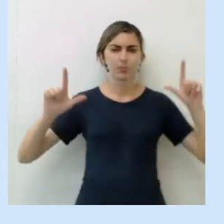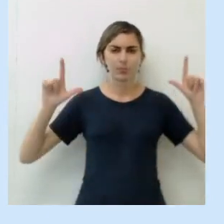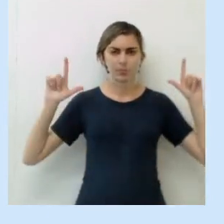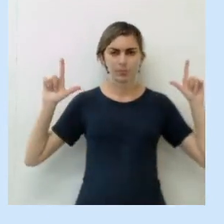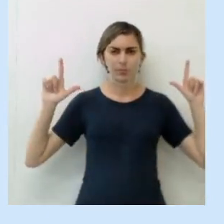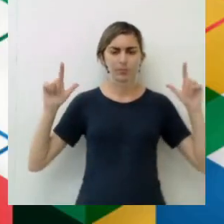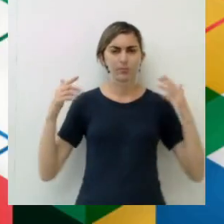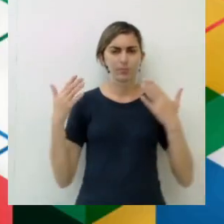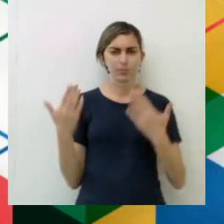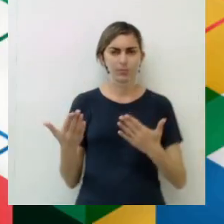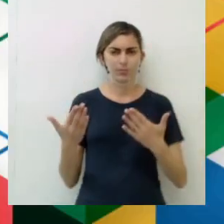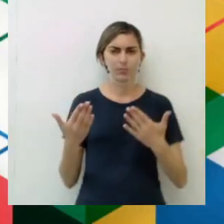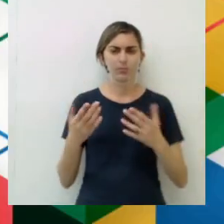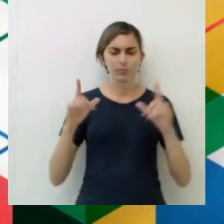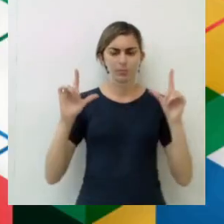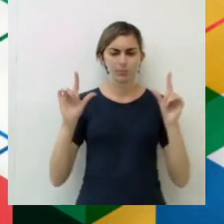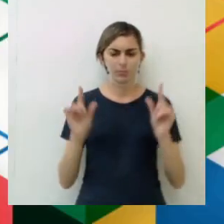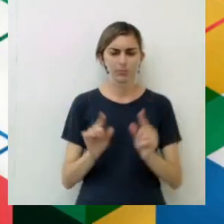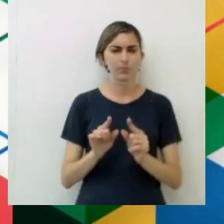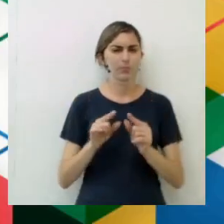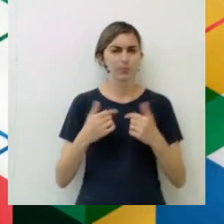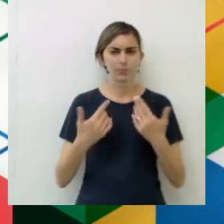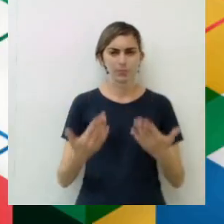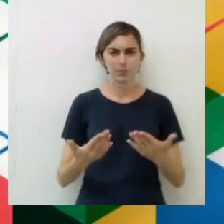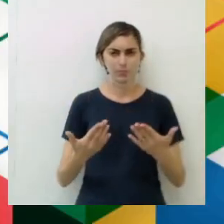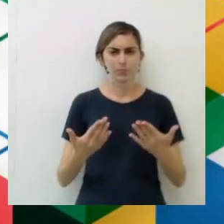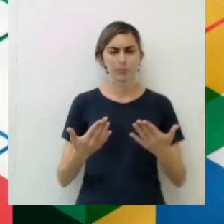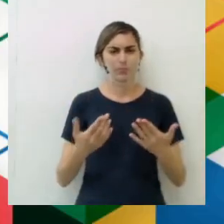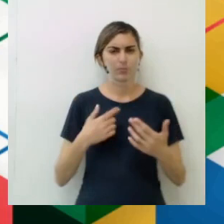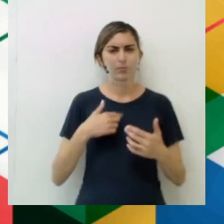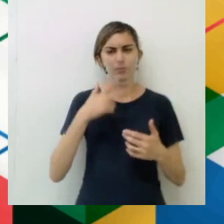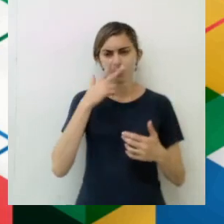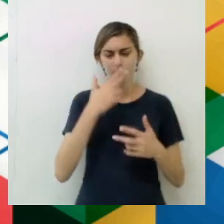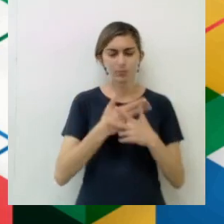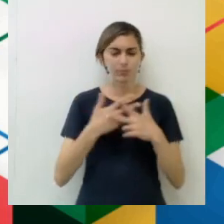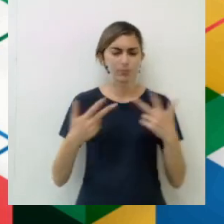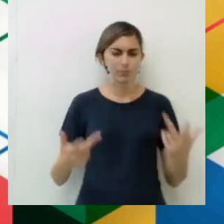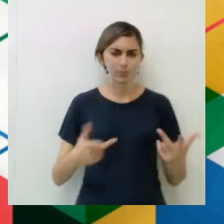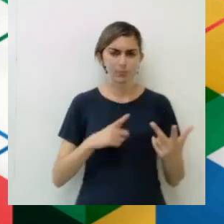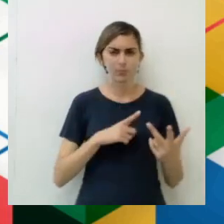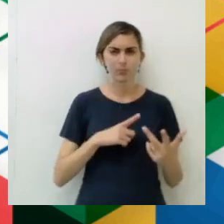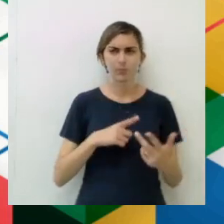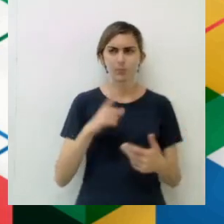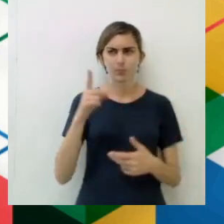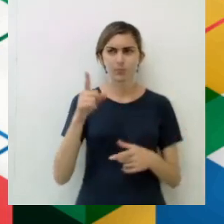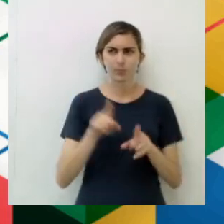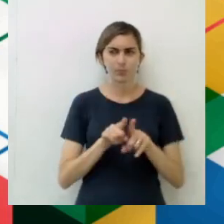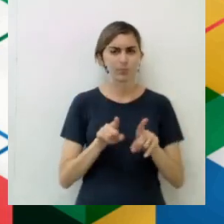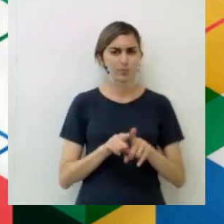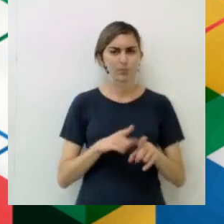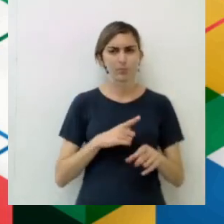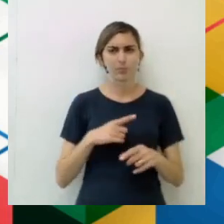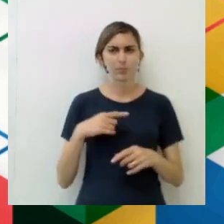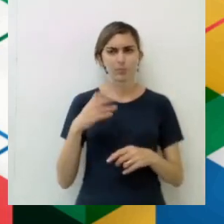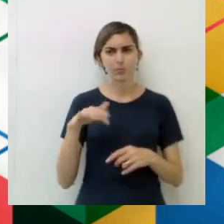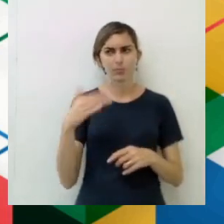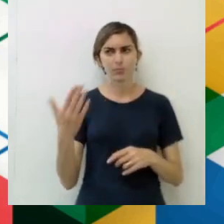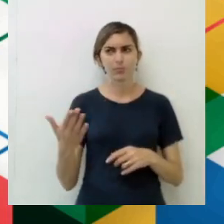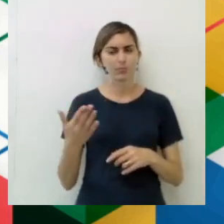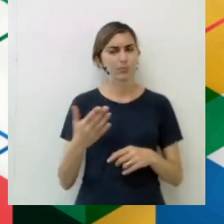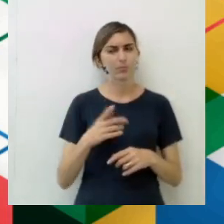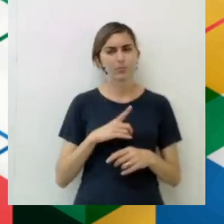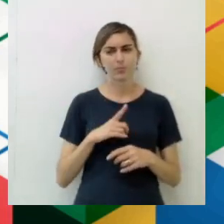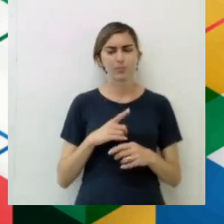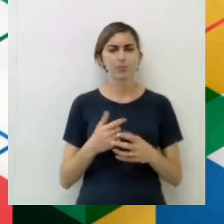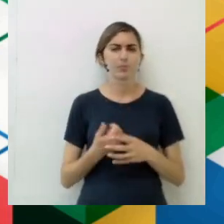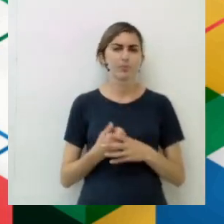pessoal ver melhor. Vai ficando pequenininho aí. Então, olha só. A mesma coisa aqui, ó. Aqui também, ó, esse lado de cá e